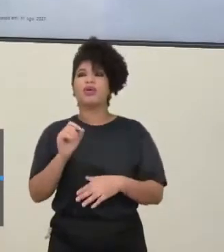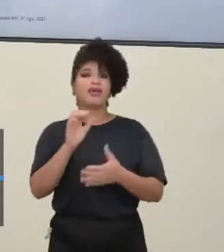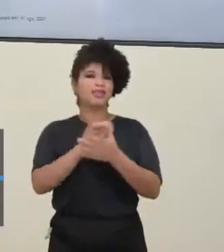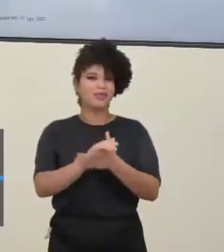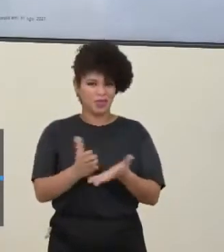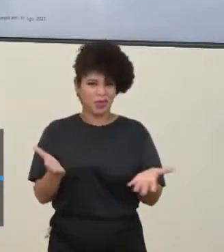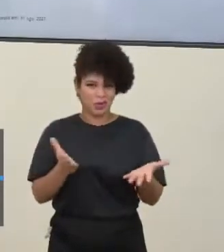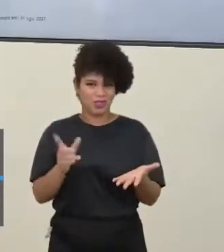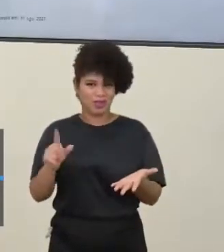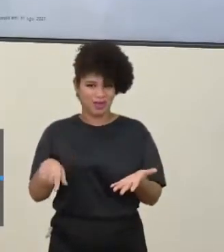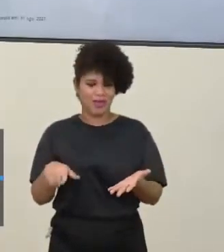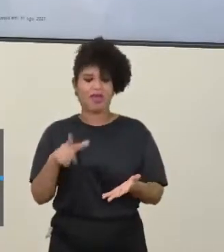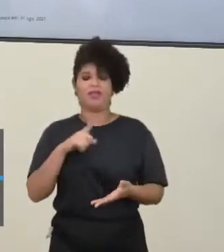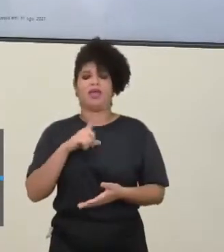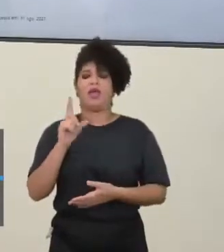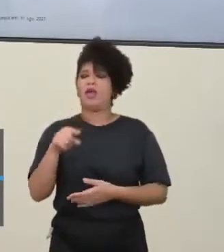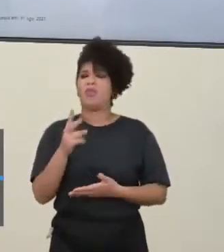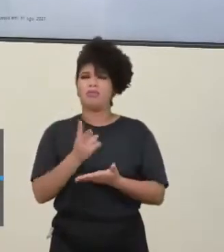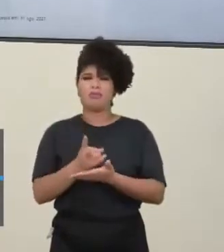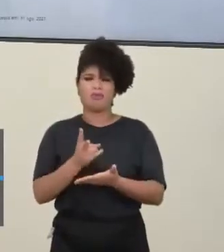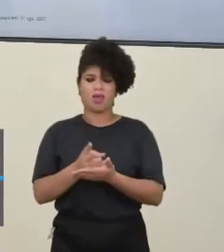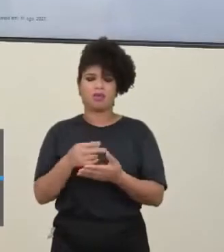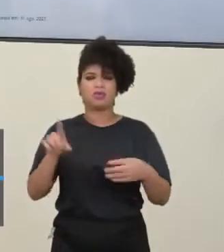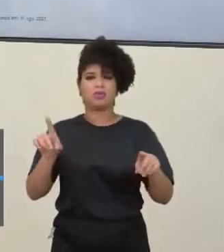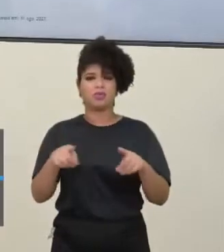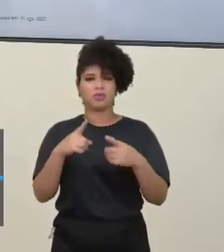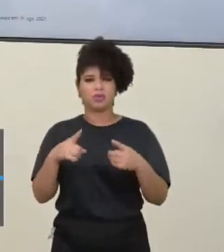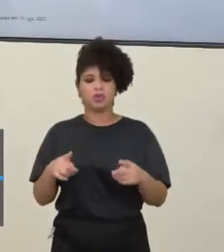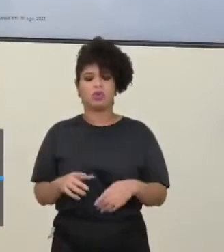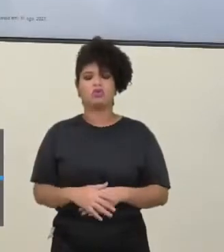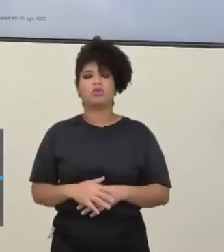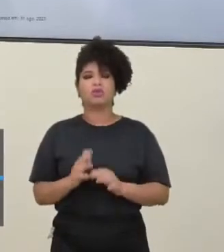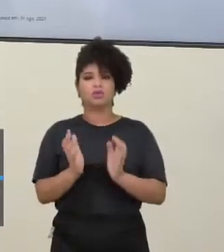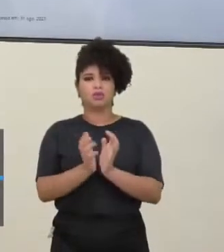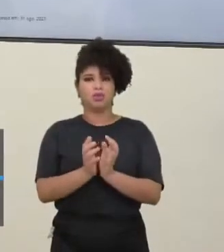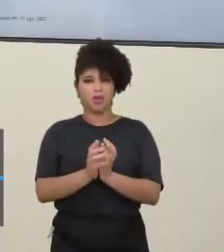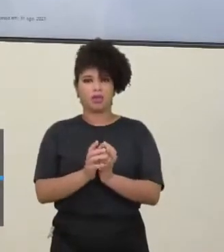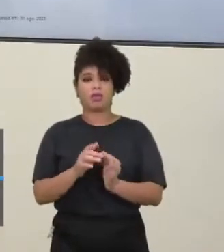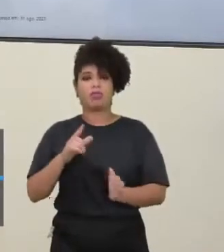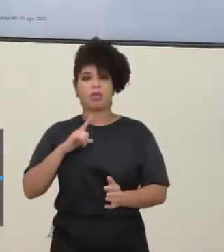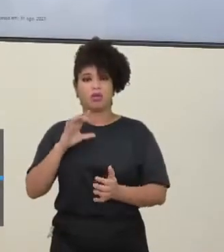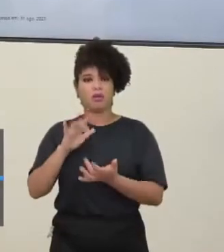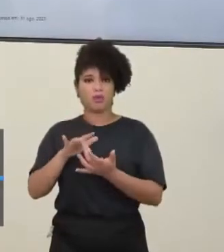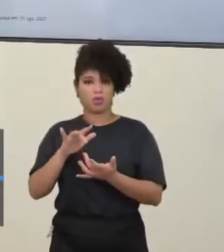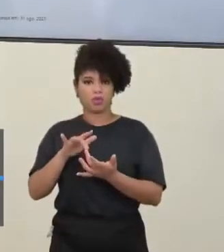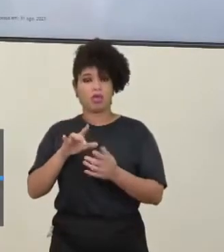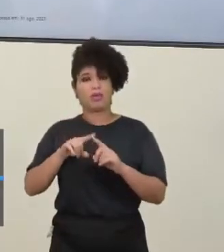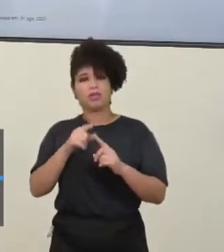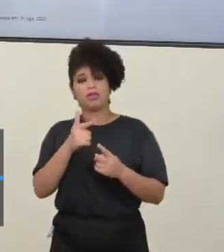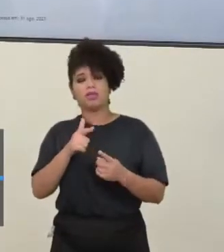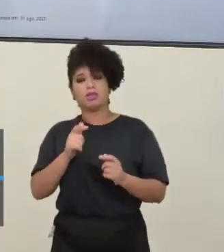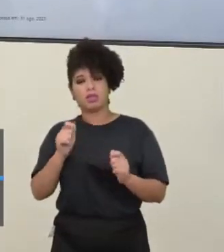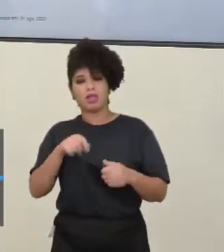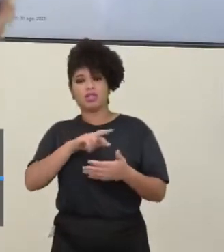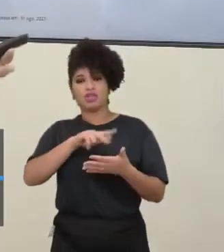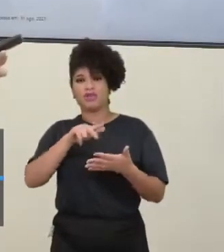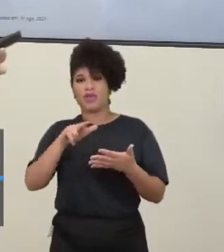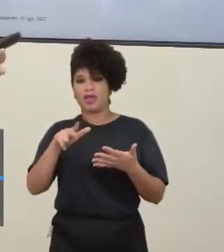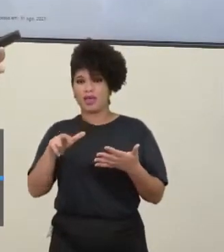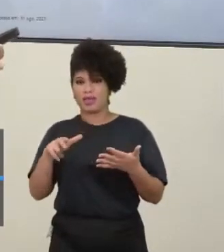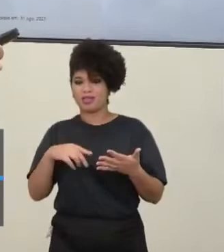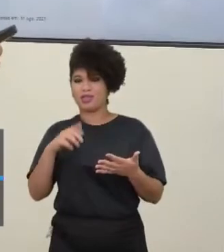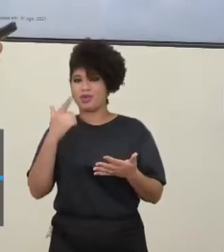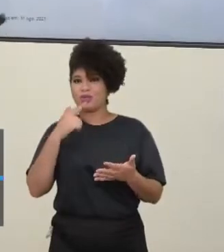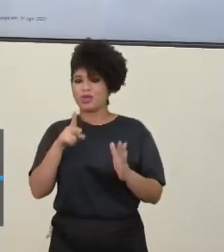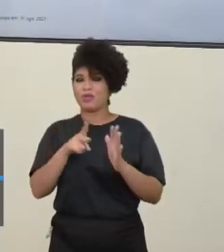enfim. Então, esses músicos de banda, apesar de terem formação erudita, eles são muito versáteis, porque eles trazem a bagagem do